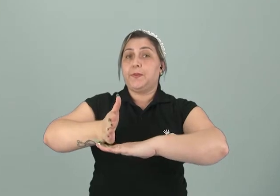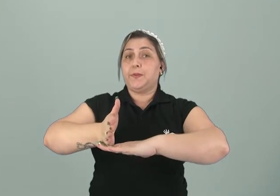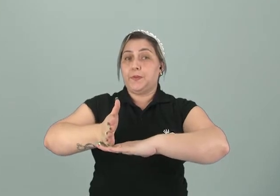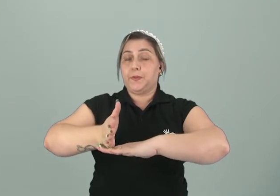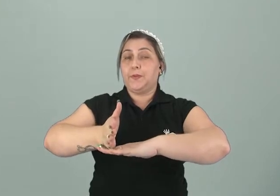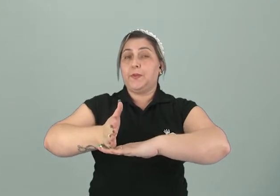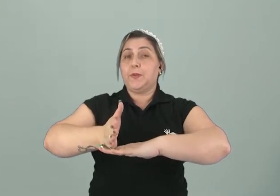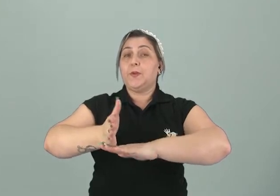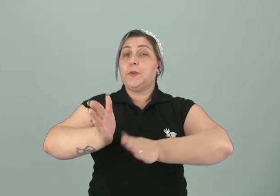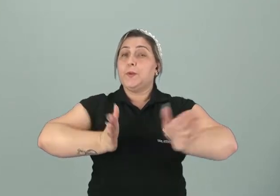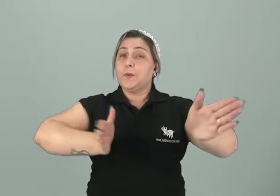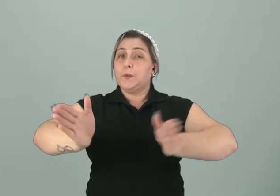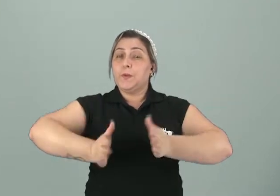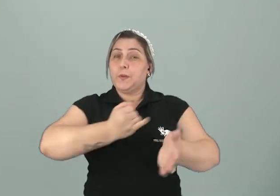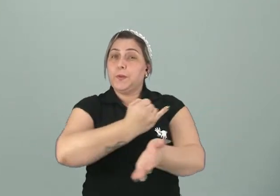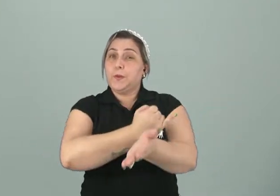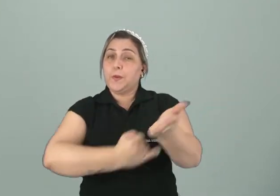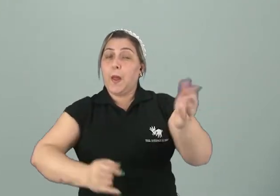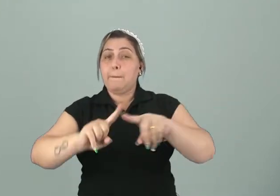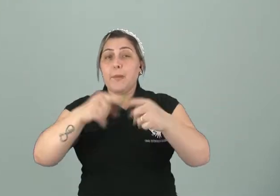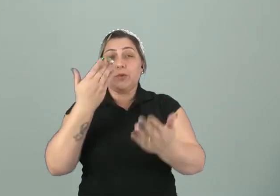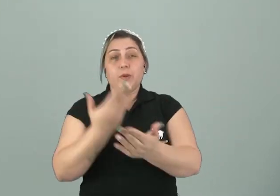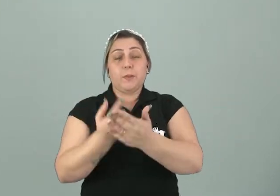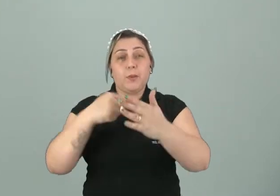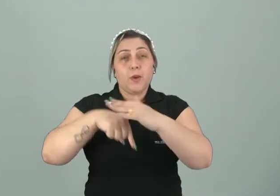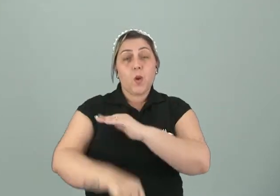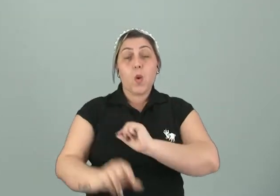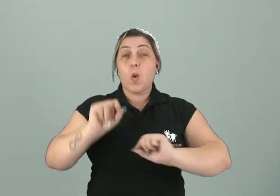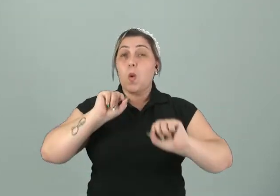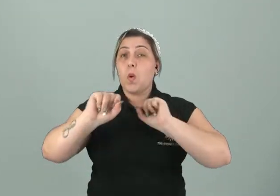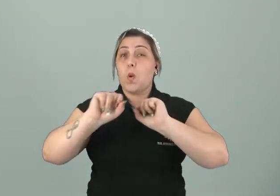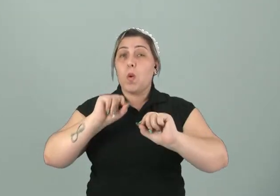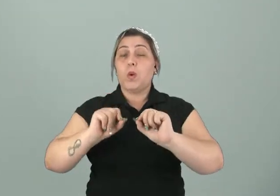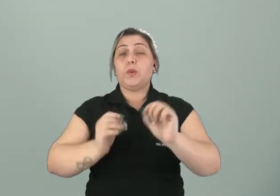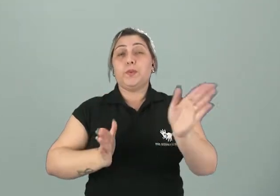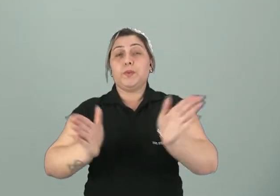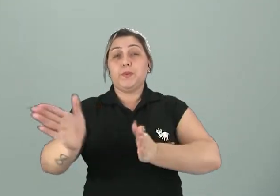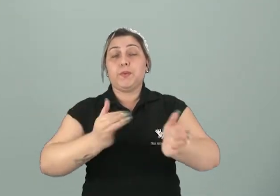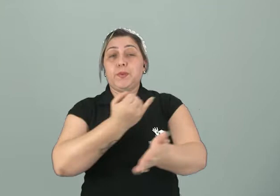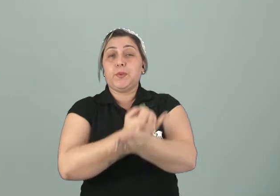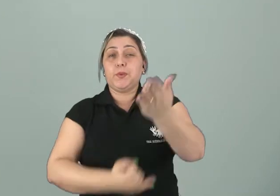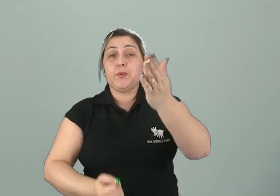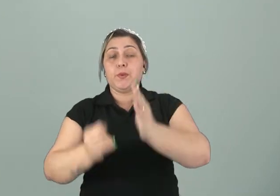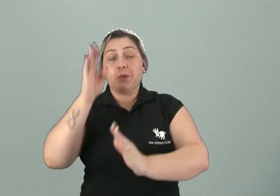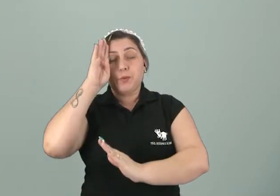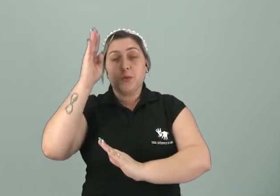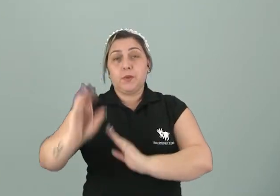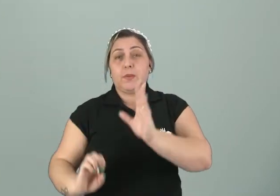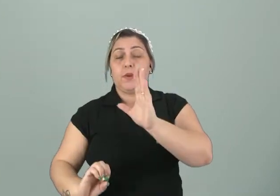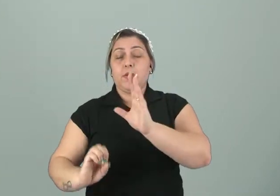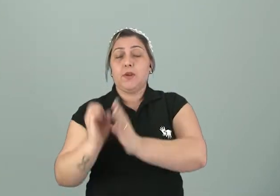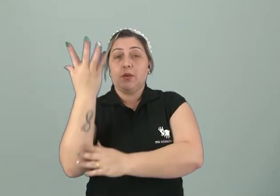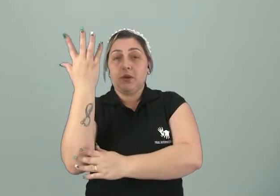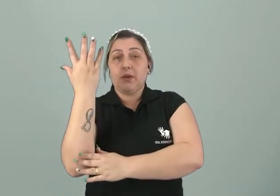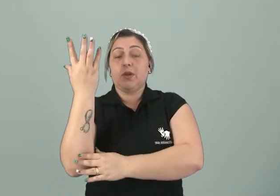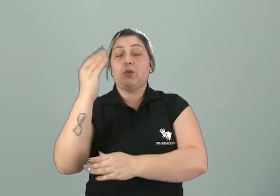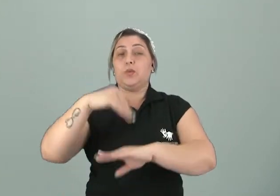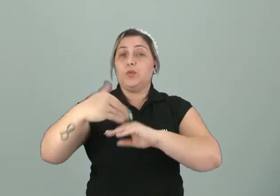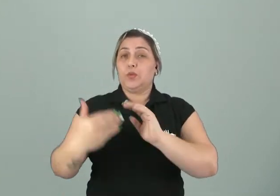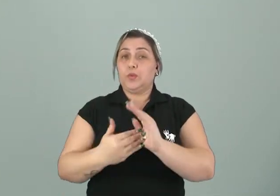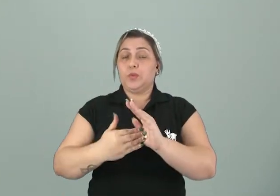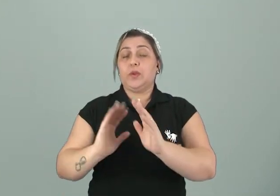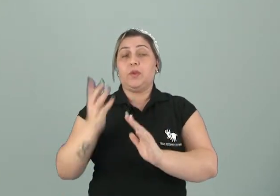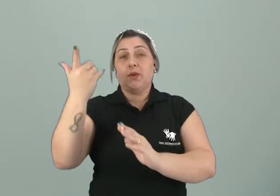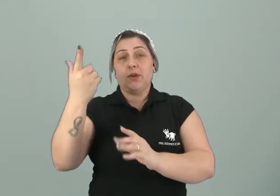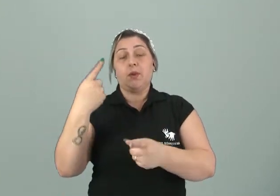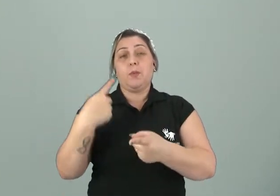que a gente não vai estudar profundamente o que foi o período medieval, os principais acontecimentos e tudo que aconteceu nele, porque a gente não